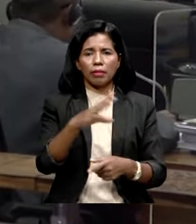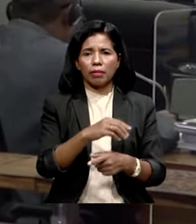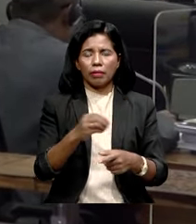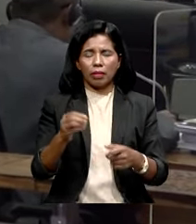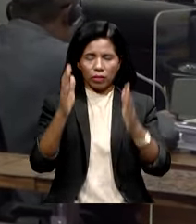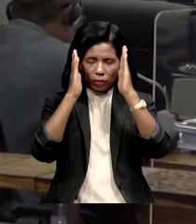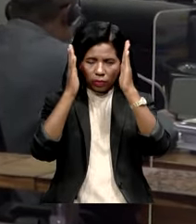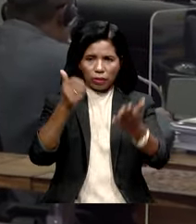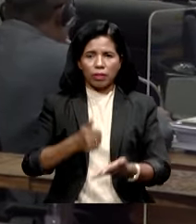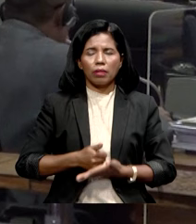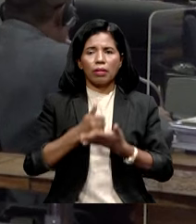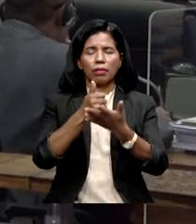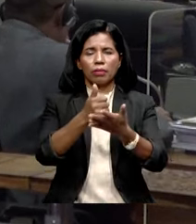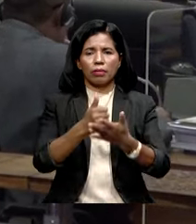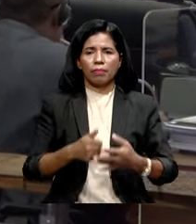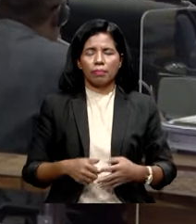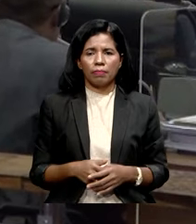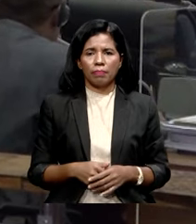atutau atenção